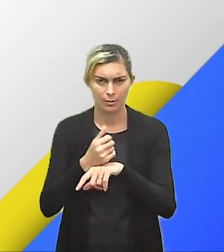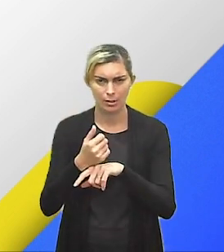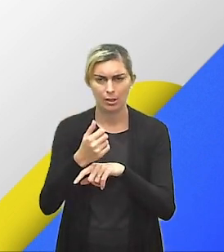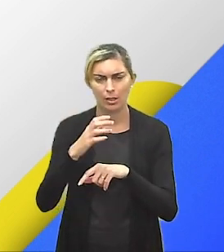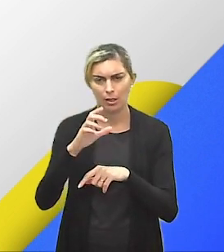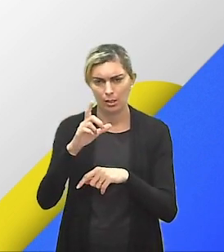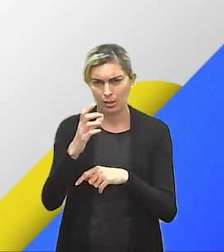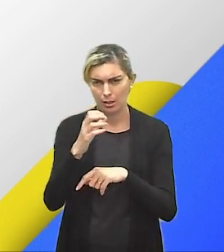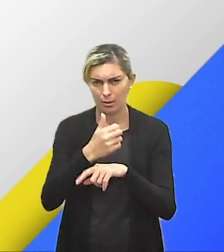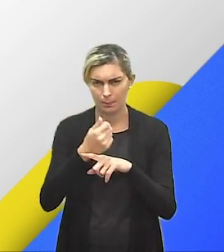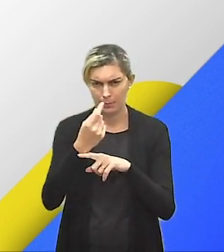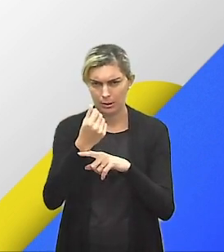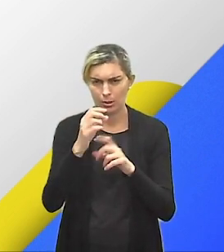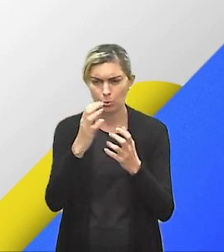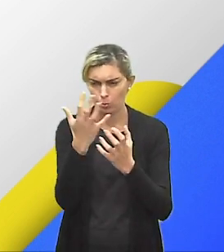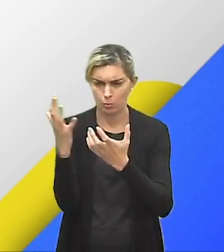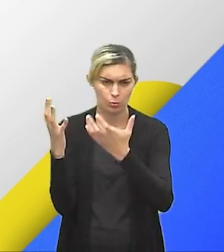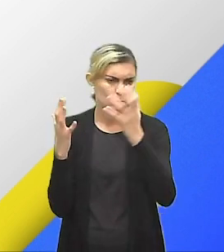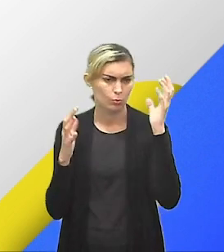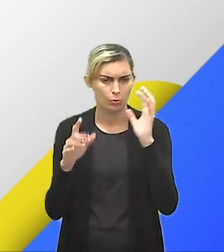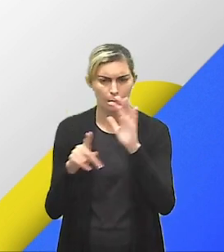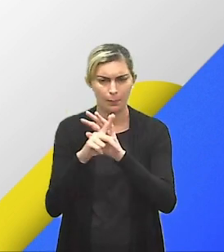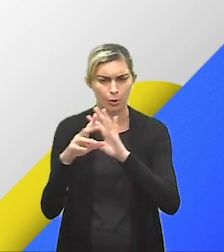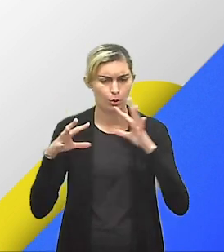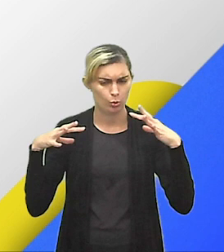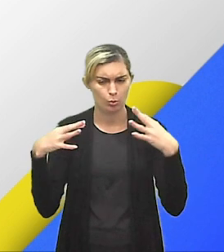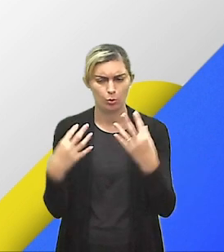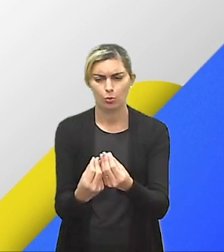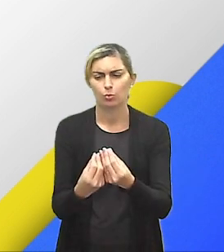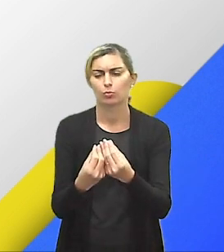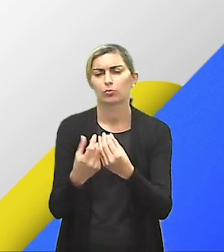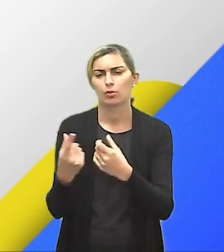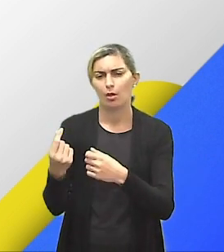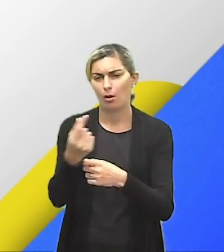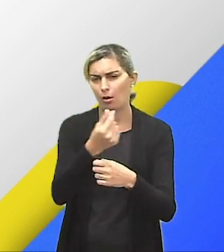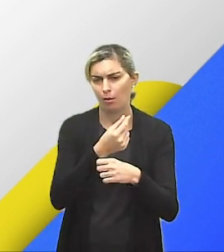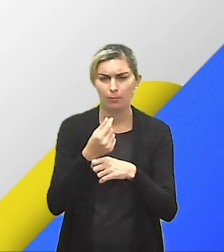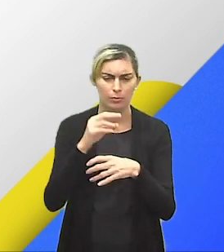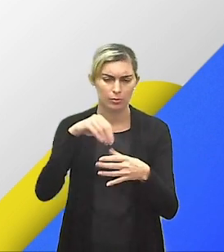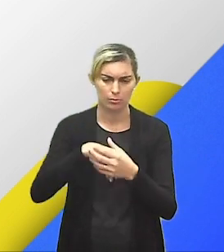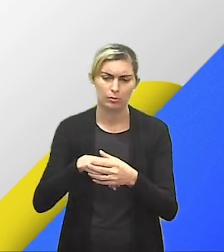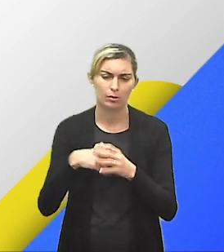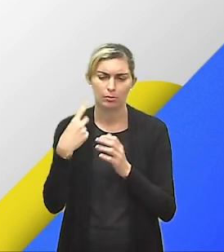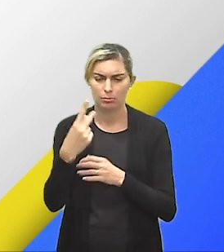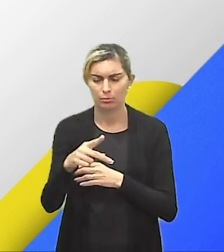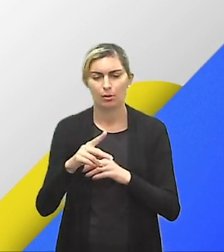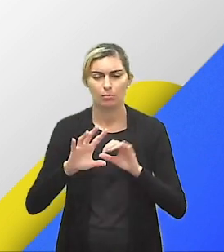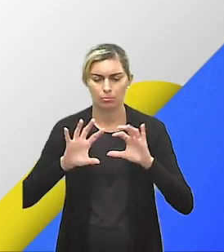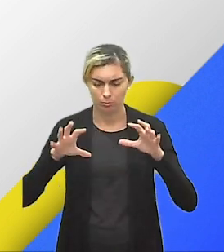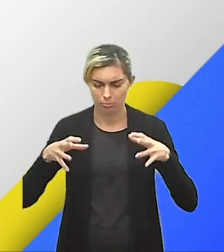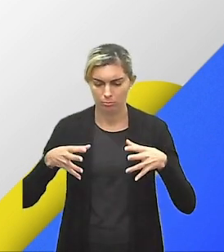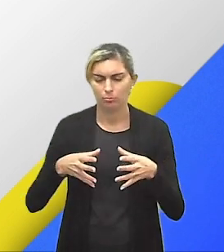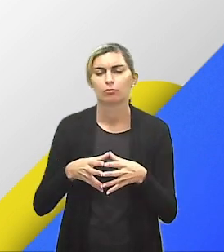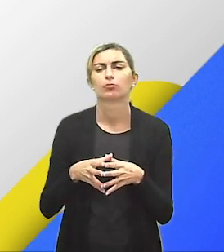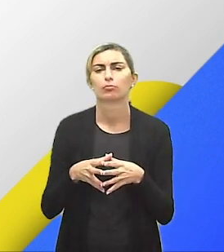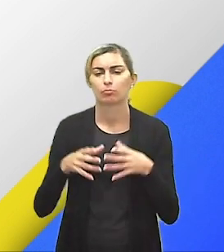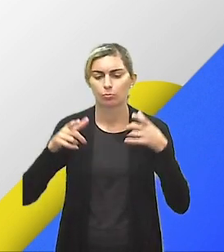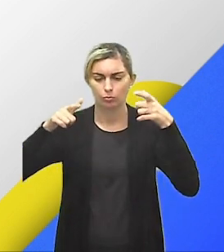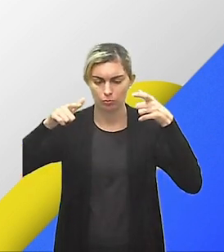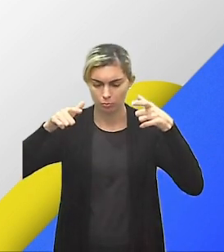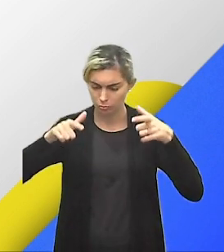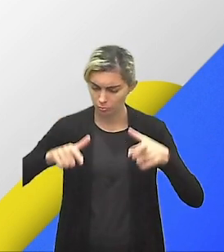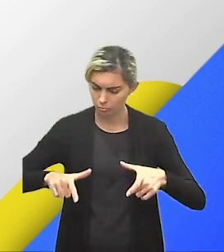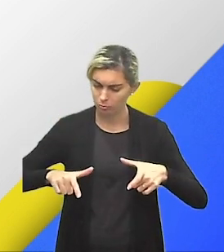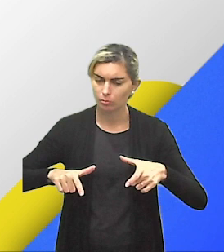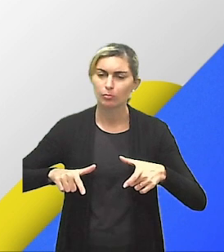ambiental é o que está abrangendo todos os outros capitais dentro dele. Ou seja, ele é o local onde